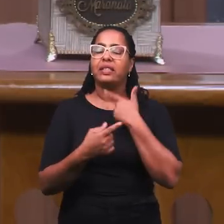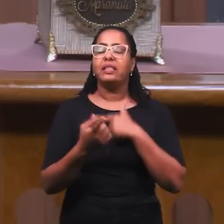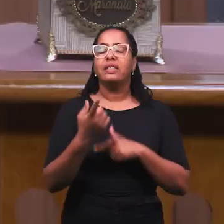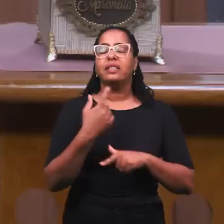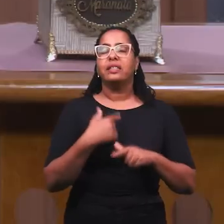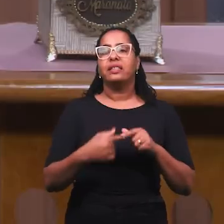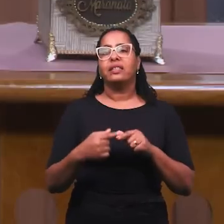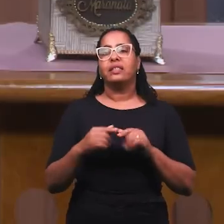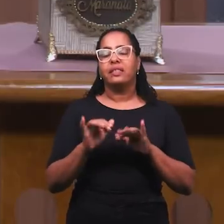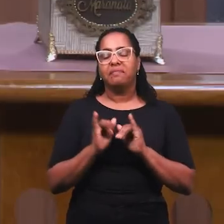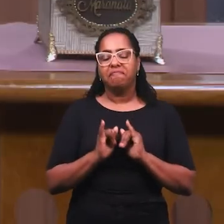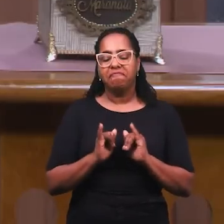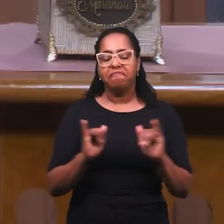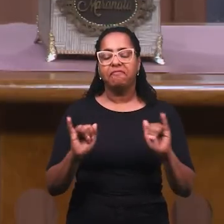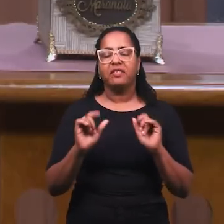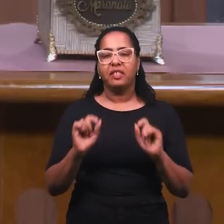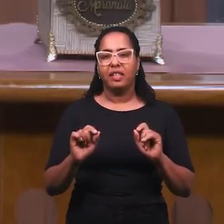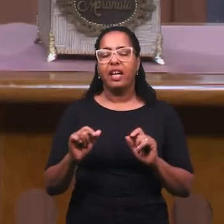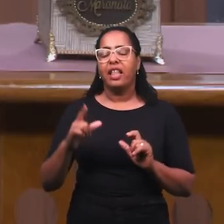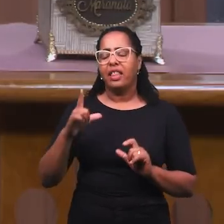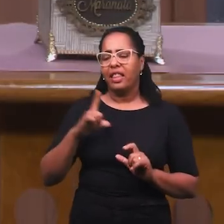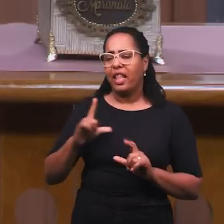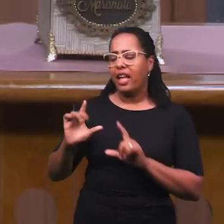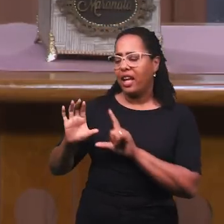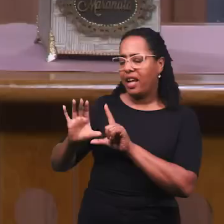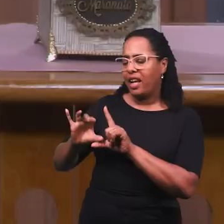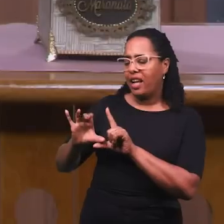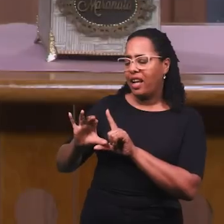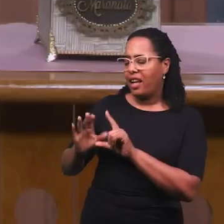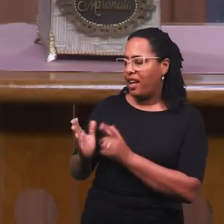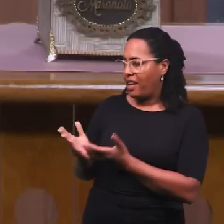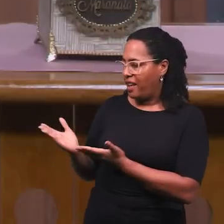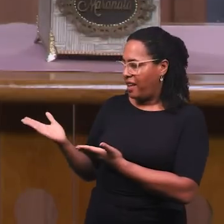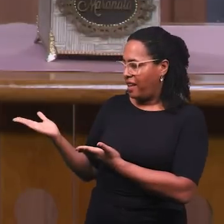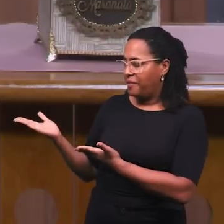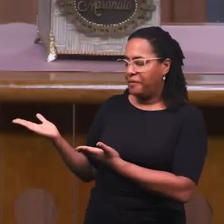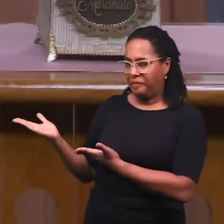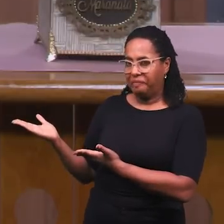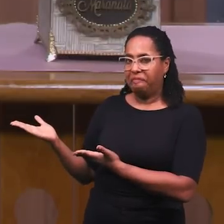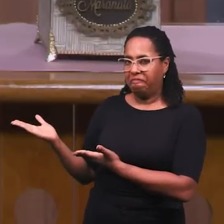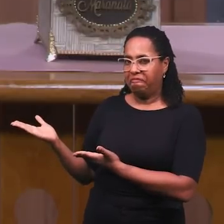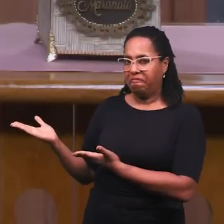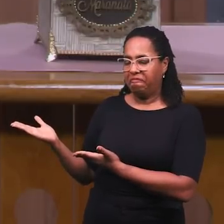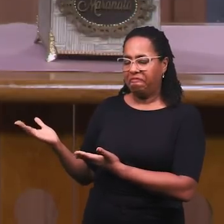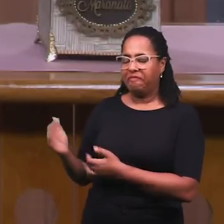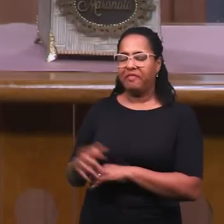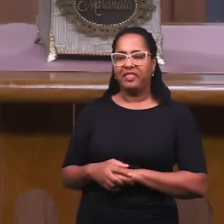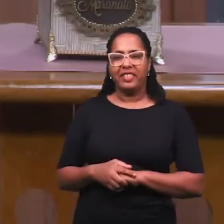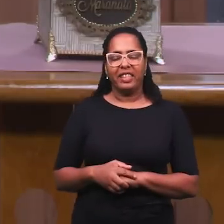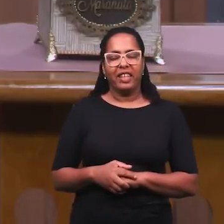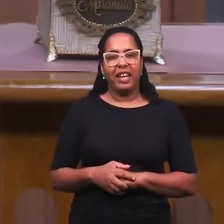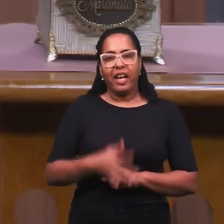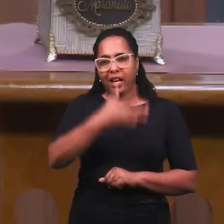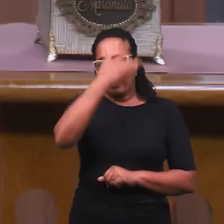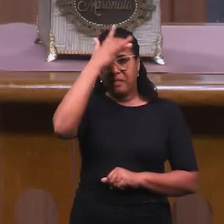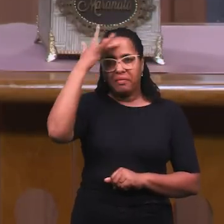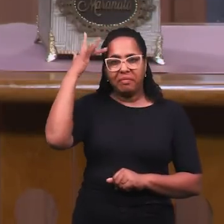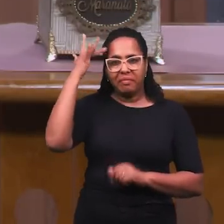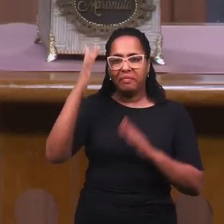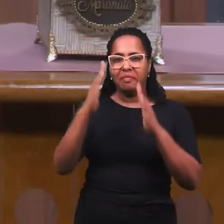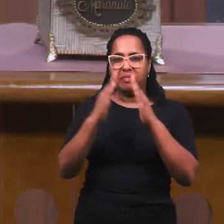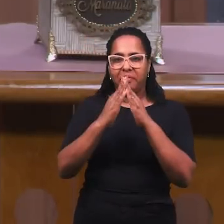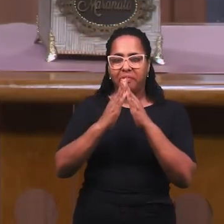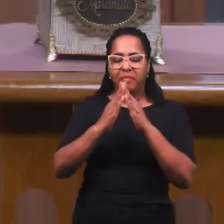Nós queremos aqui dizer que há um QR Code que está aqui posto na tela